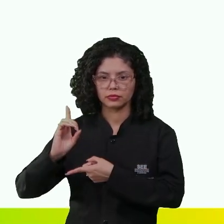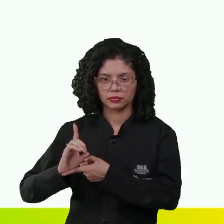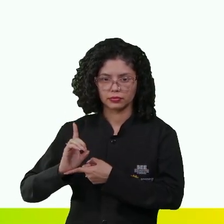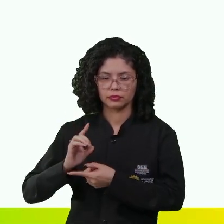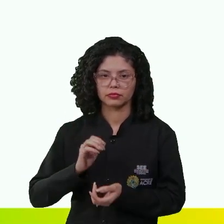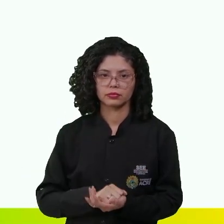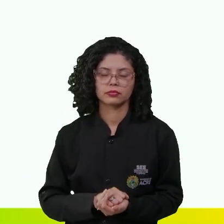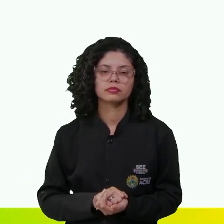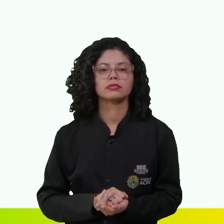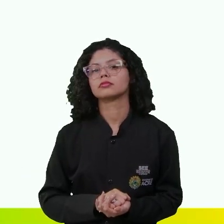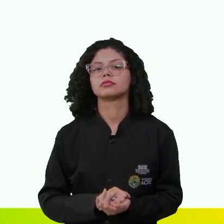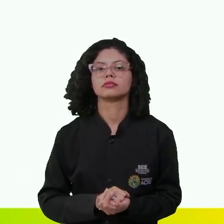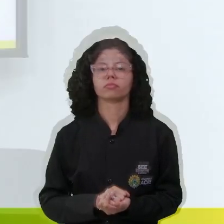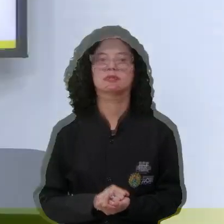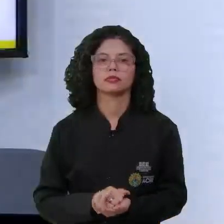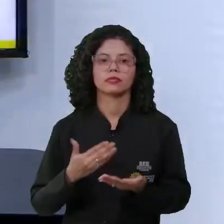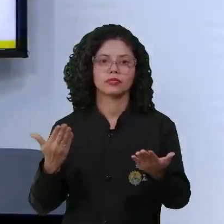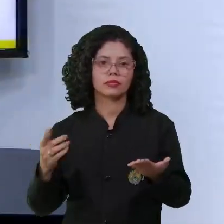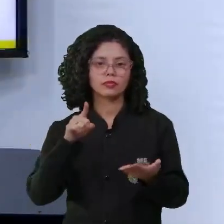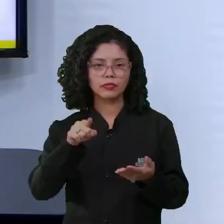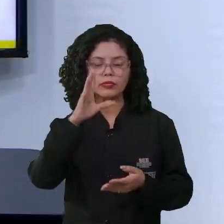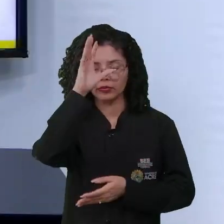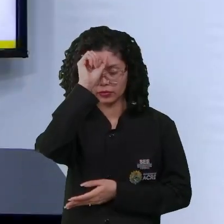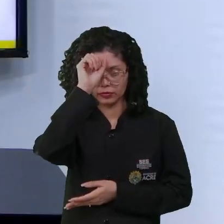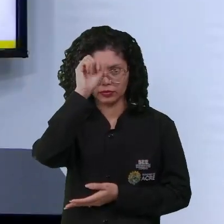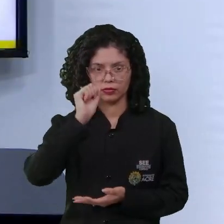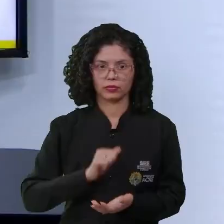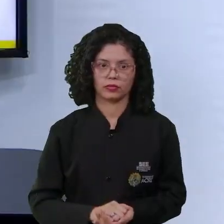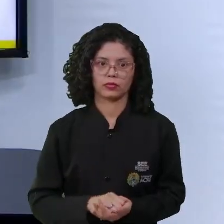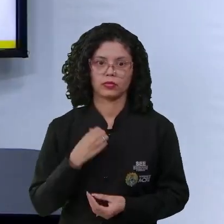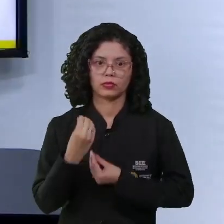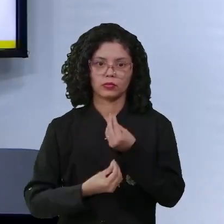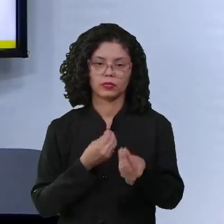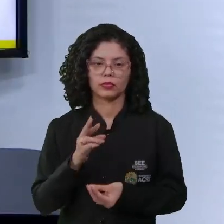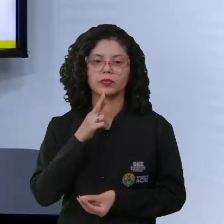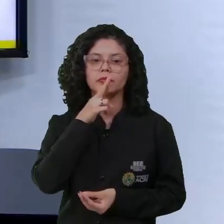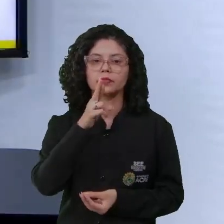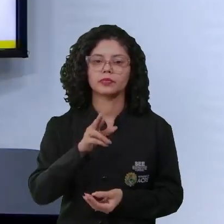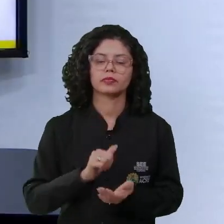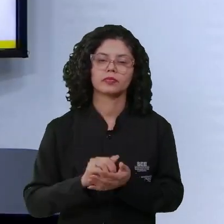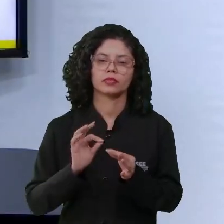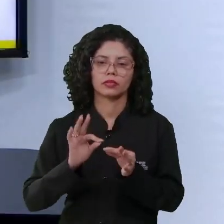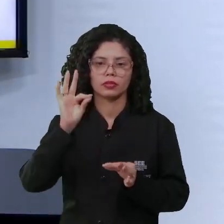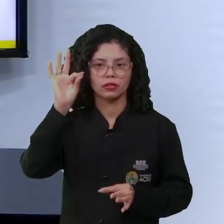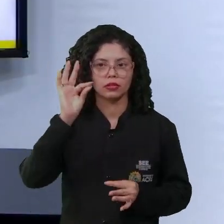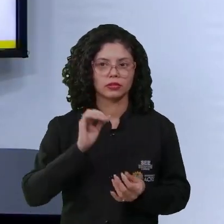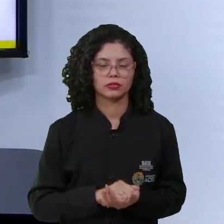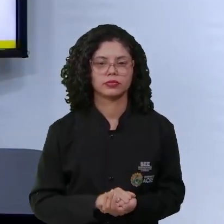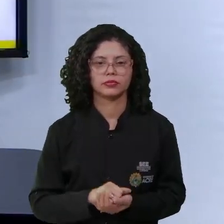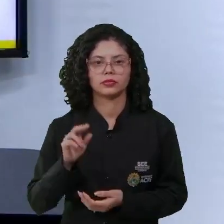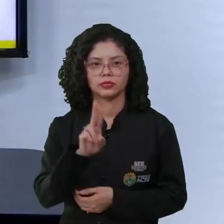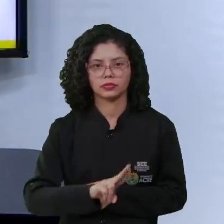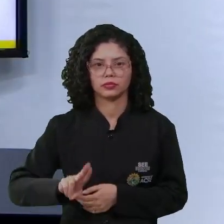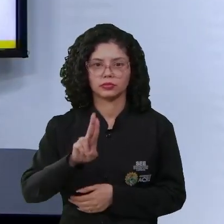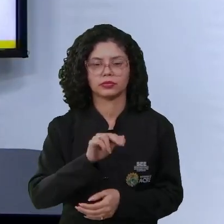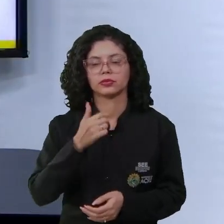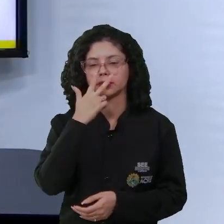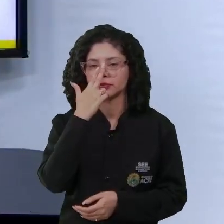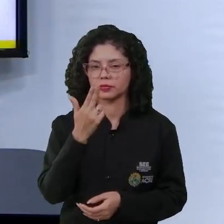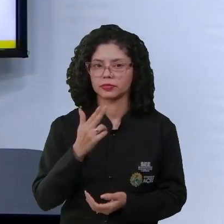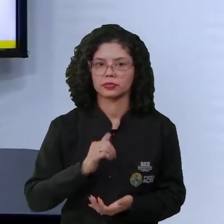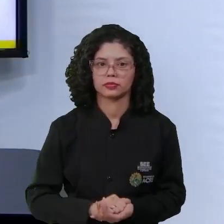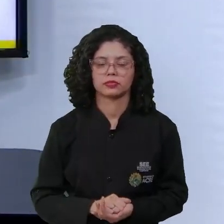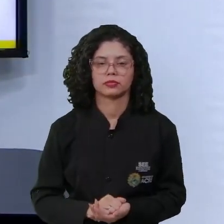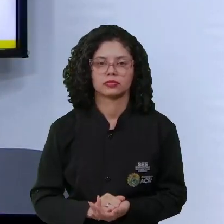correta. E você pode aprender como calcular medidas usando a